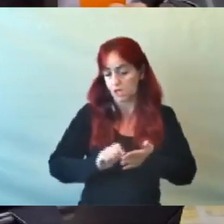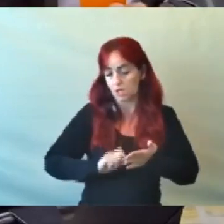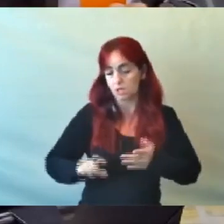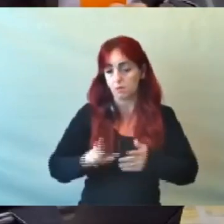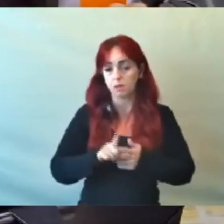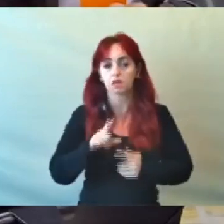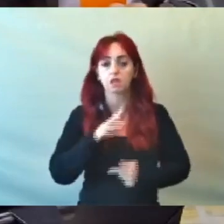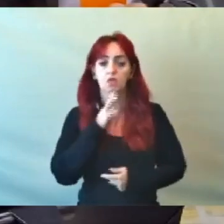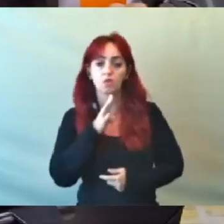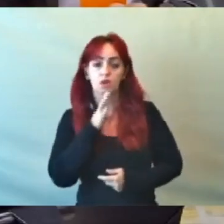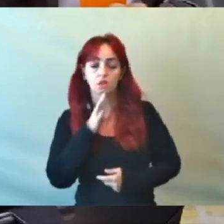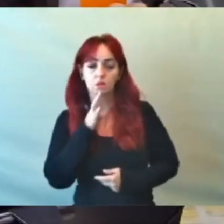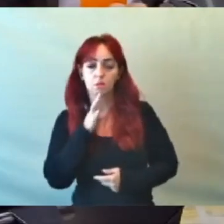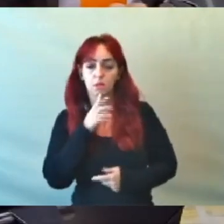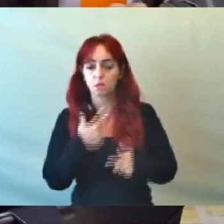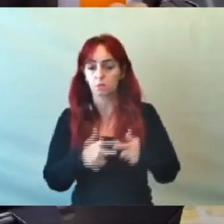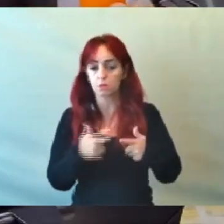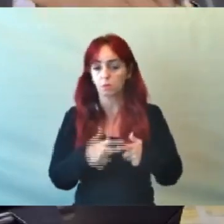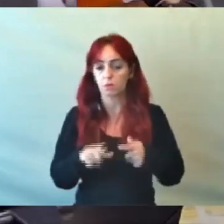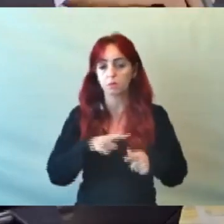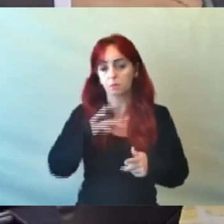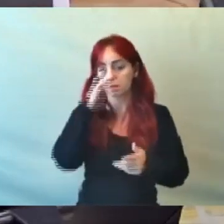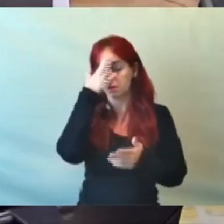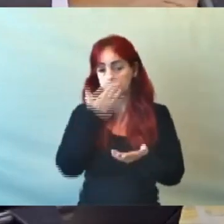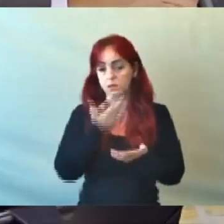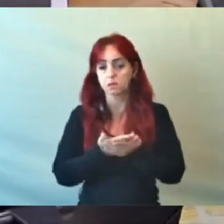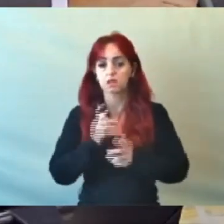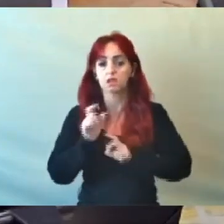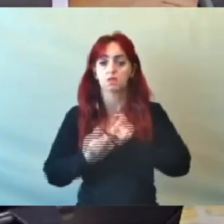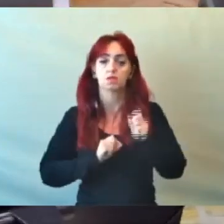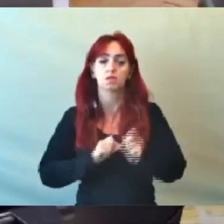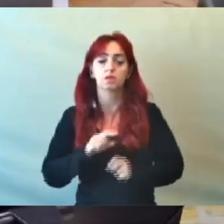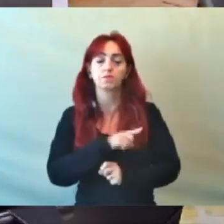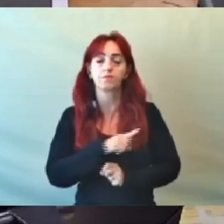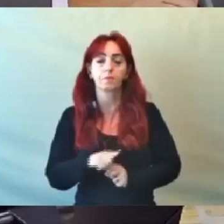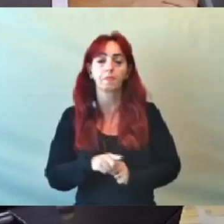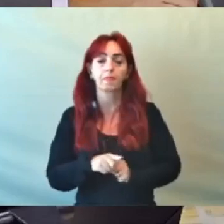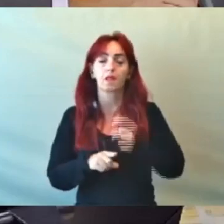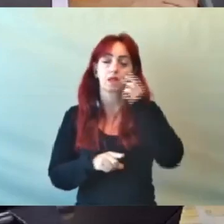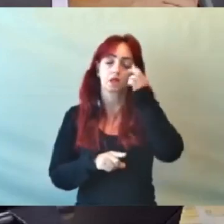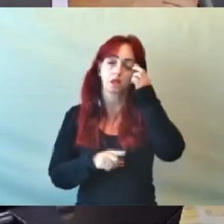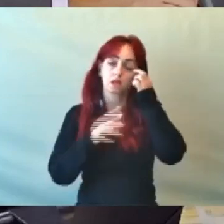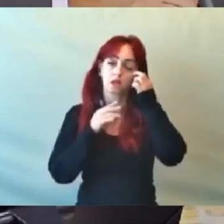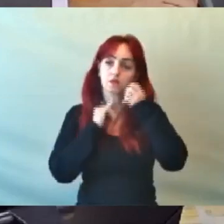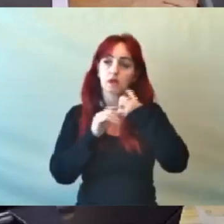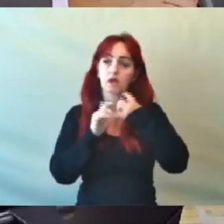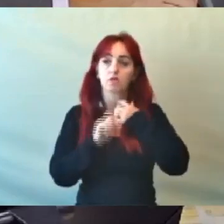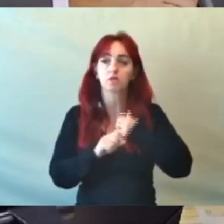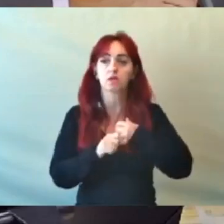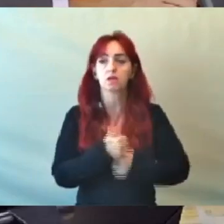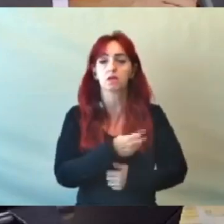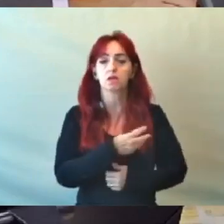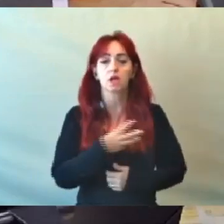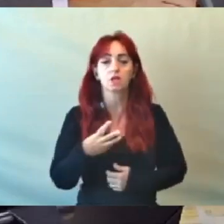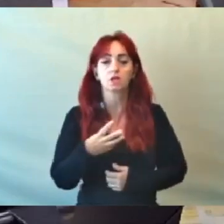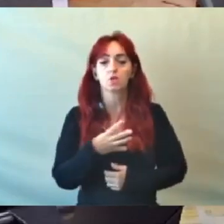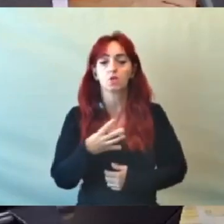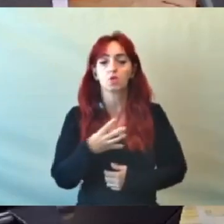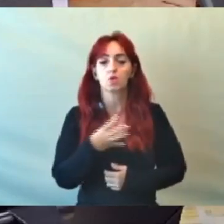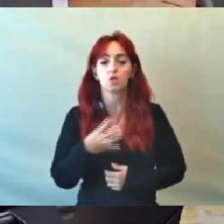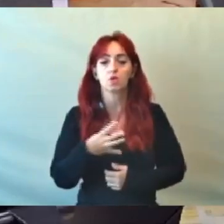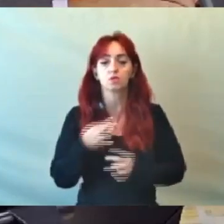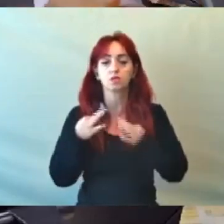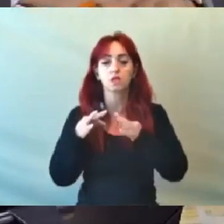nisso, ele cita que 14, né, a menção de 14 tecnologias distintas para